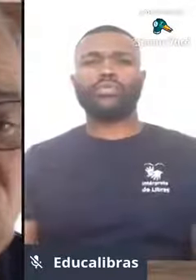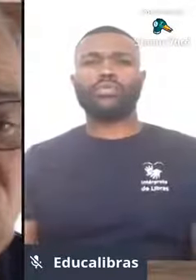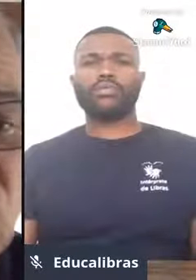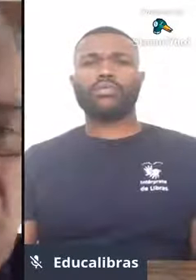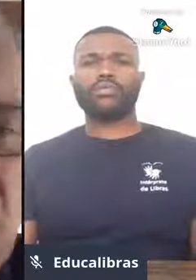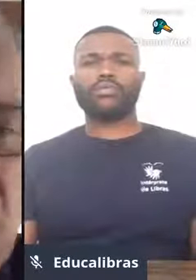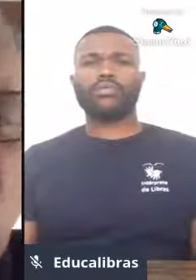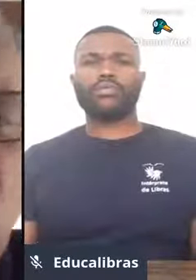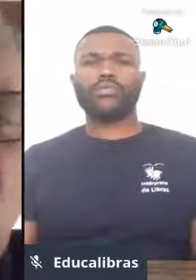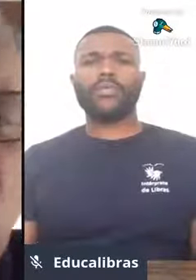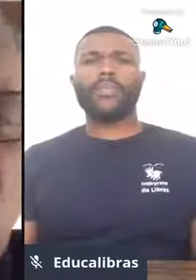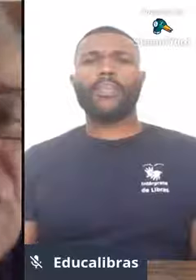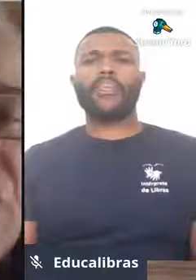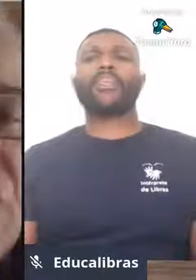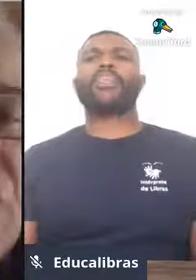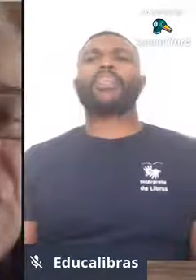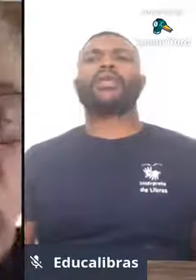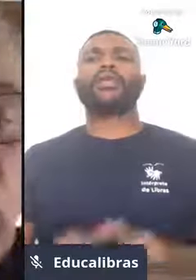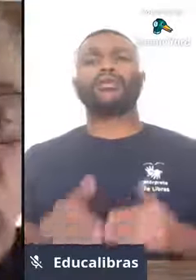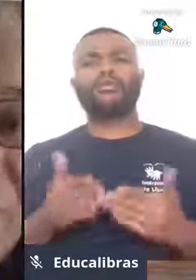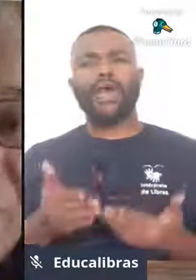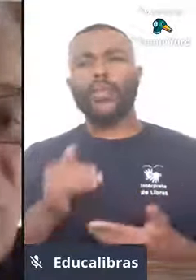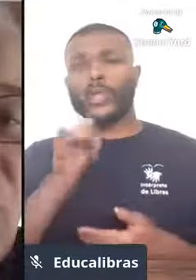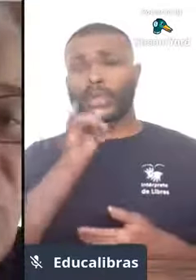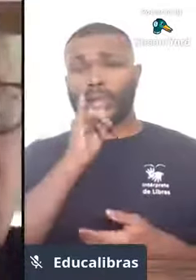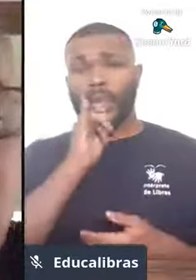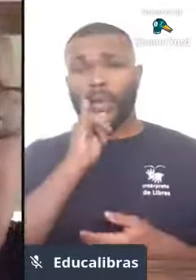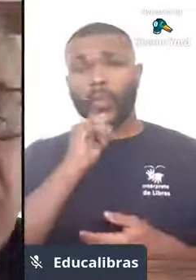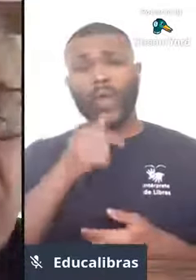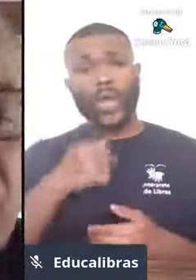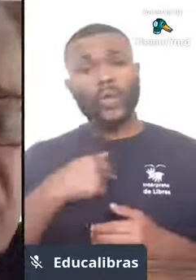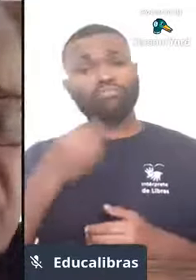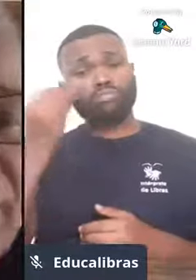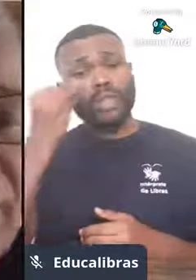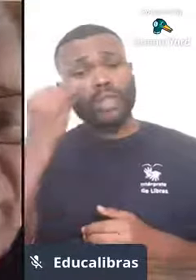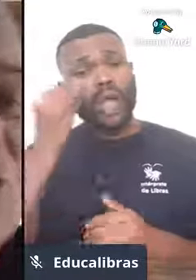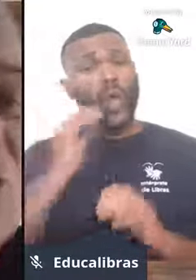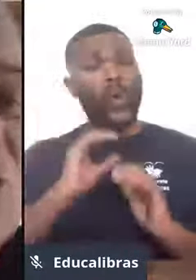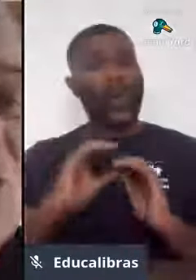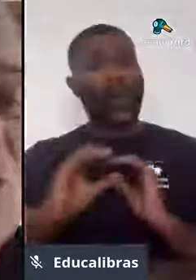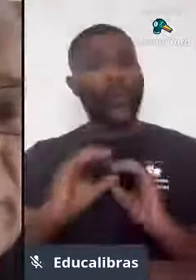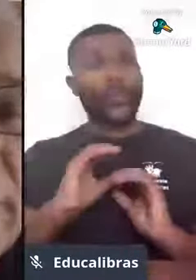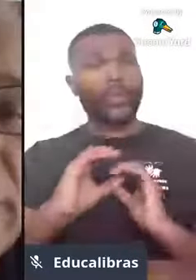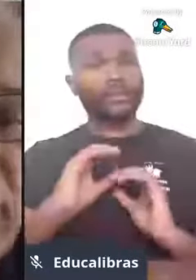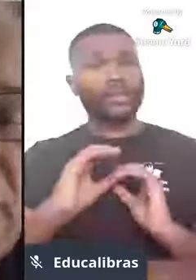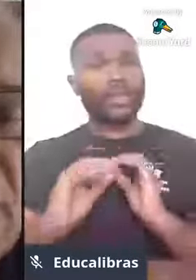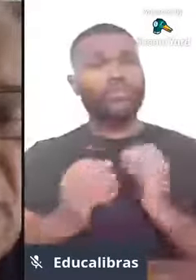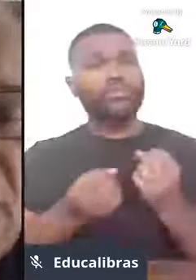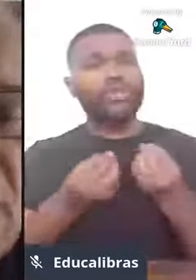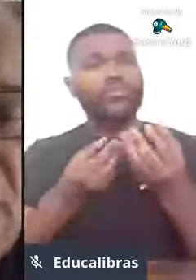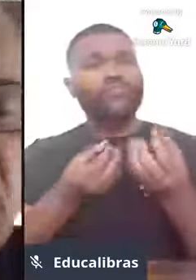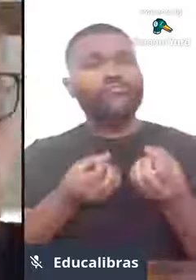dinheiro para suprir as 2 primeiras, eu falei assim, eu vou partir para a comunicação, eu vou tentar levar informações